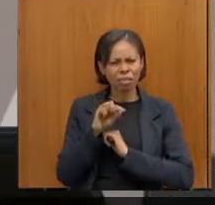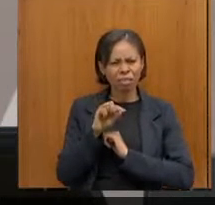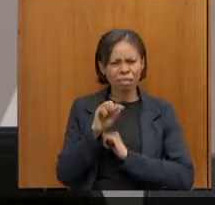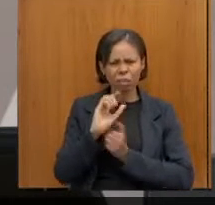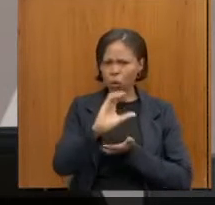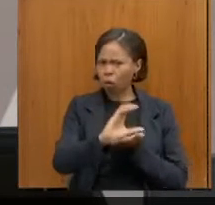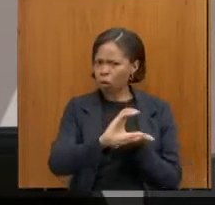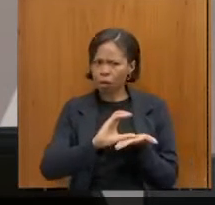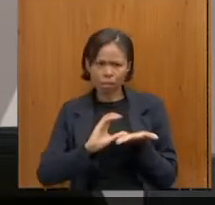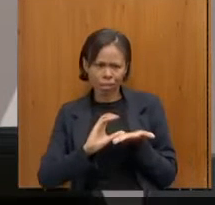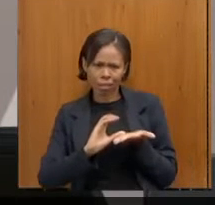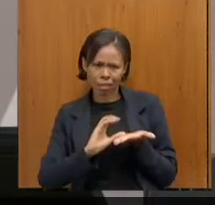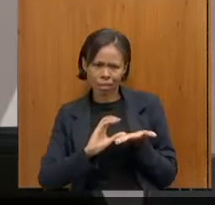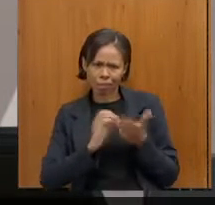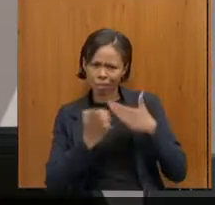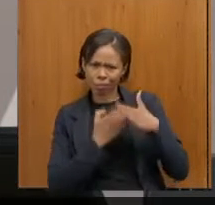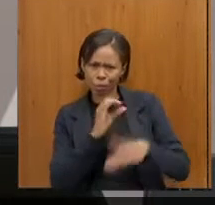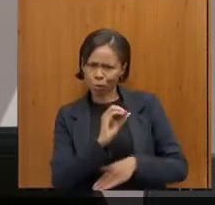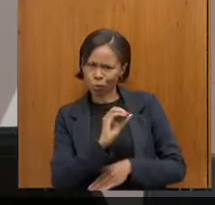Oi